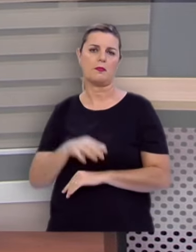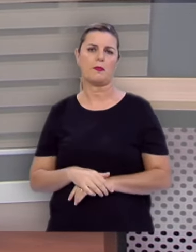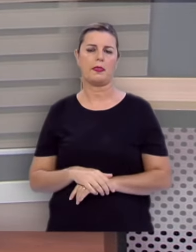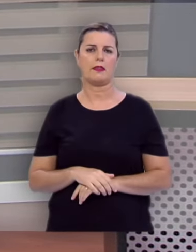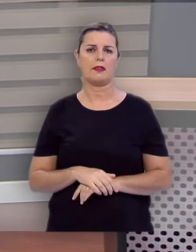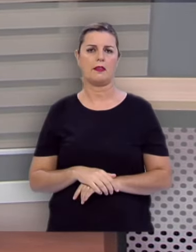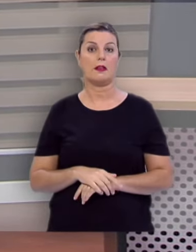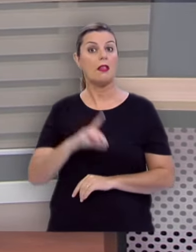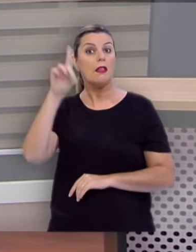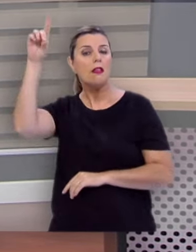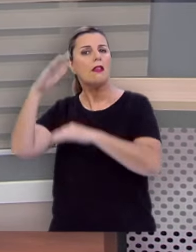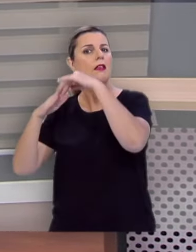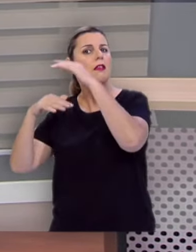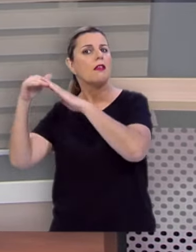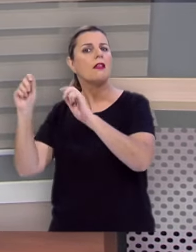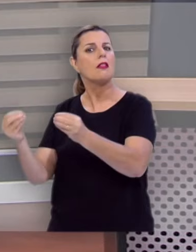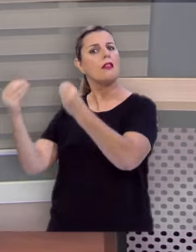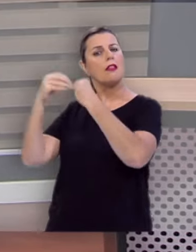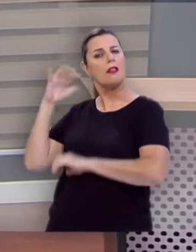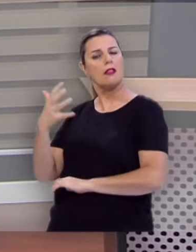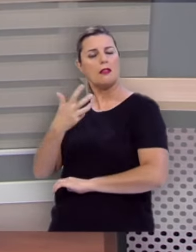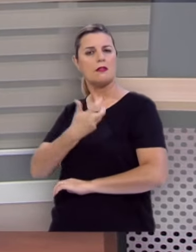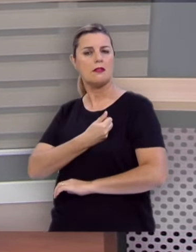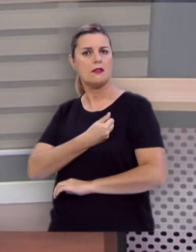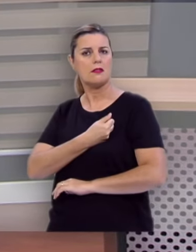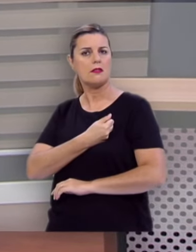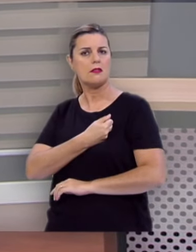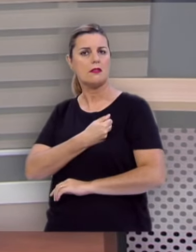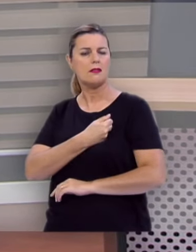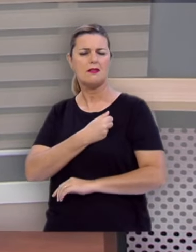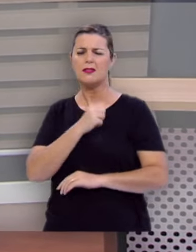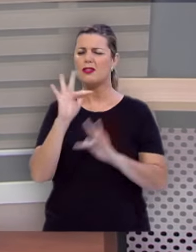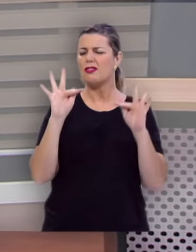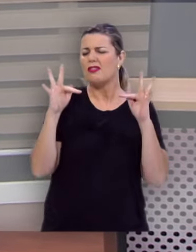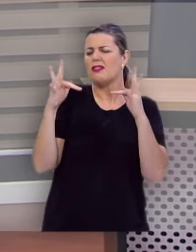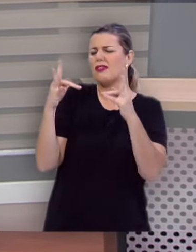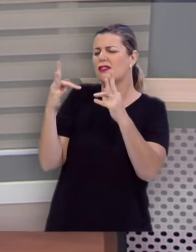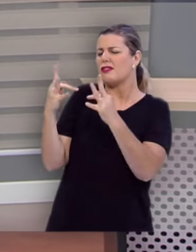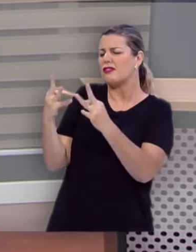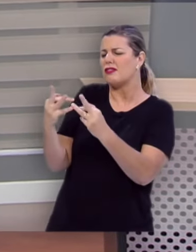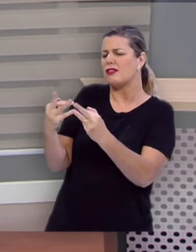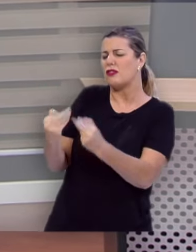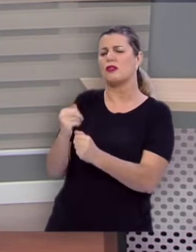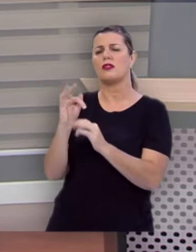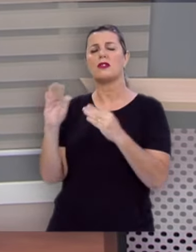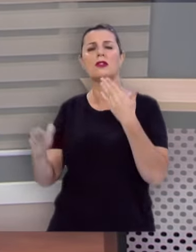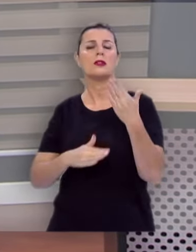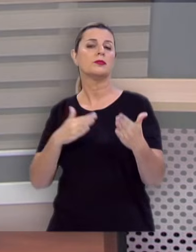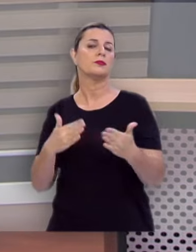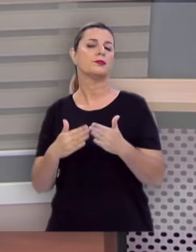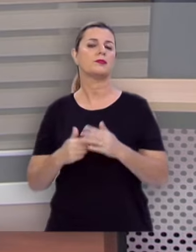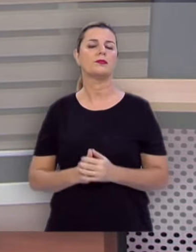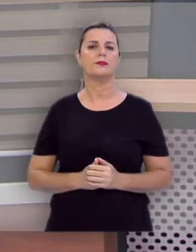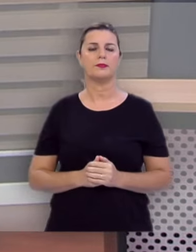Deus. Ele é quem operou a nossa salvação de A a Z, de Alfa